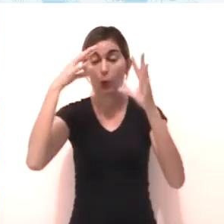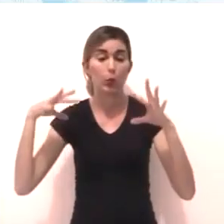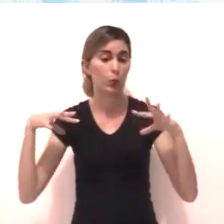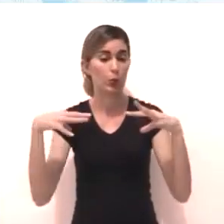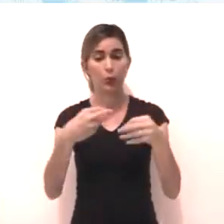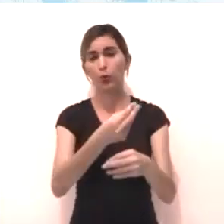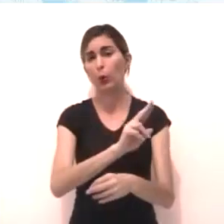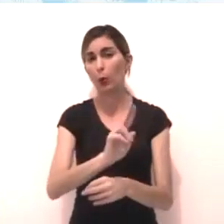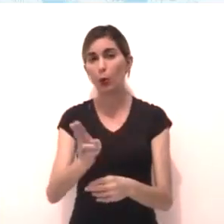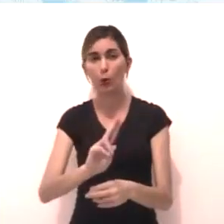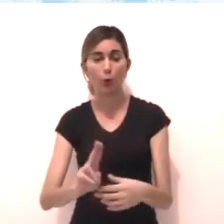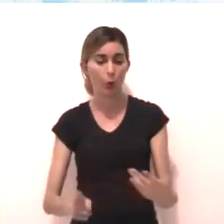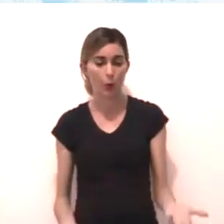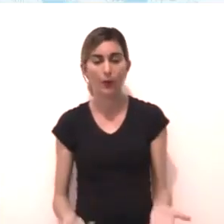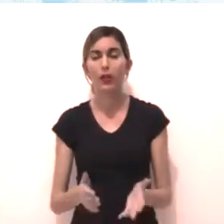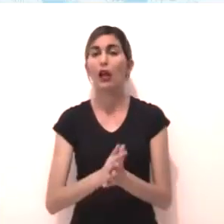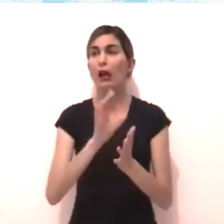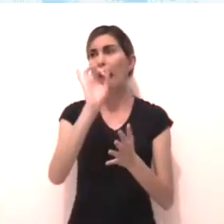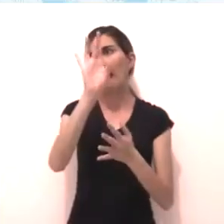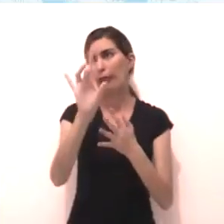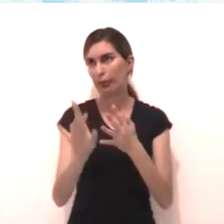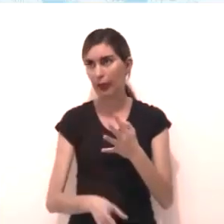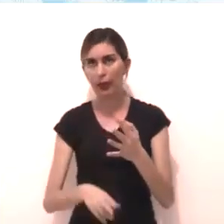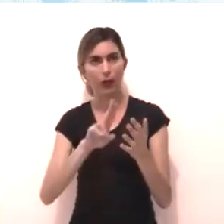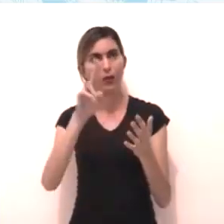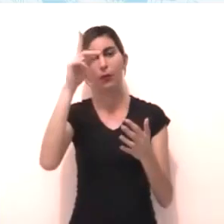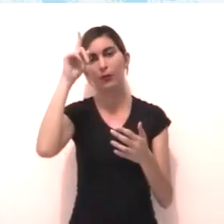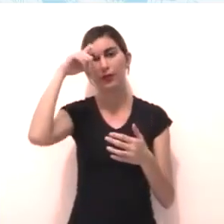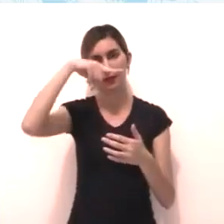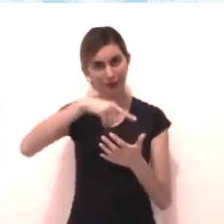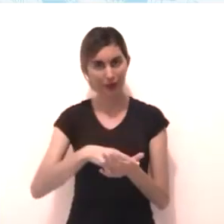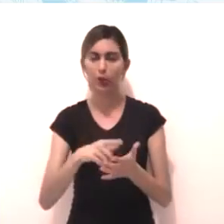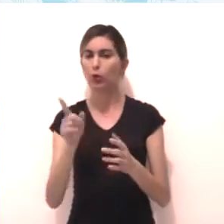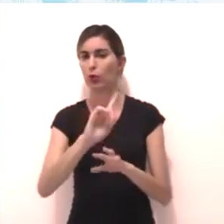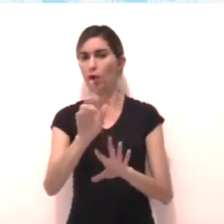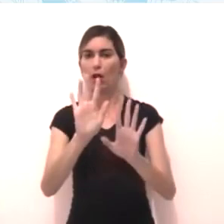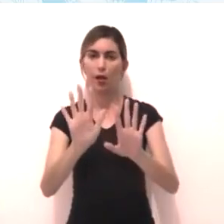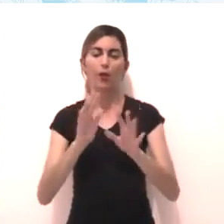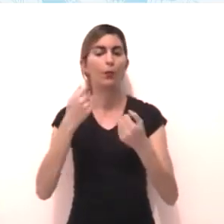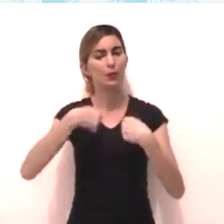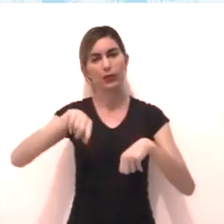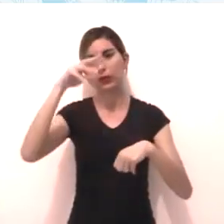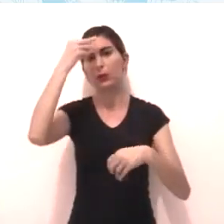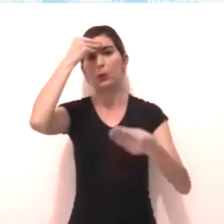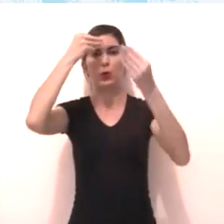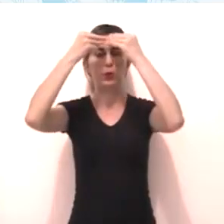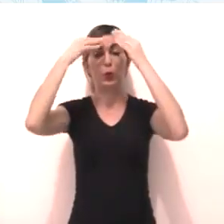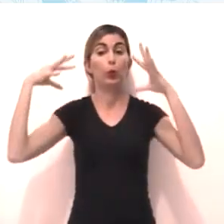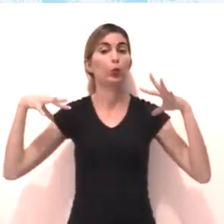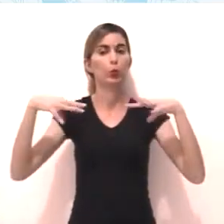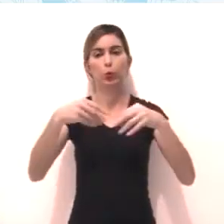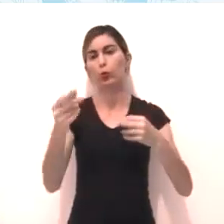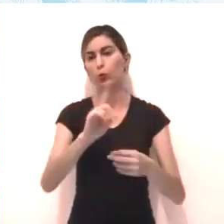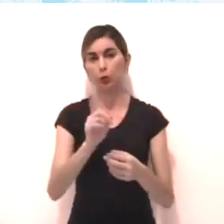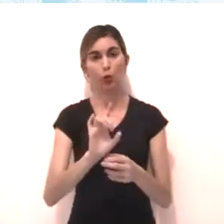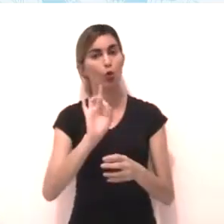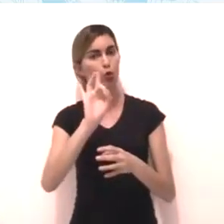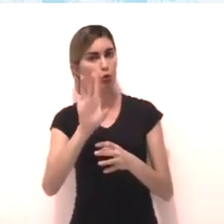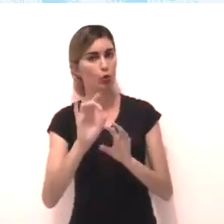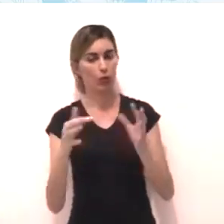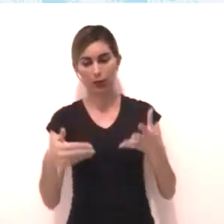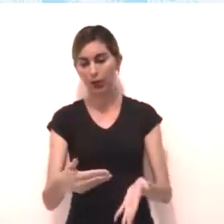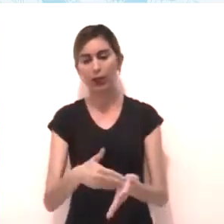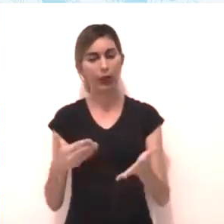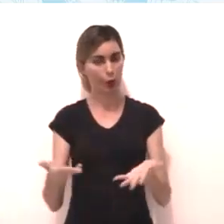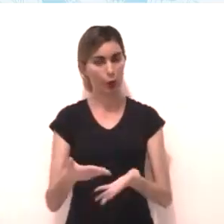memorizar todos esses nomes, é cada nome difícil, viu? Não precisa memorizar todos não, tá? Pelo menos